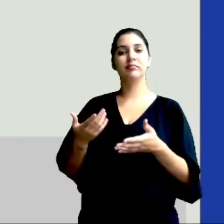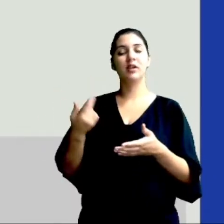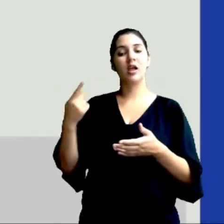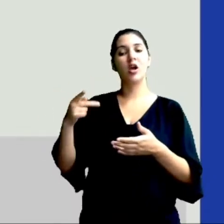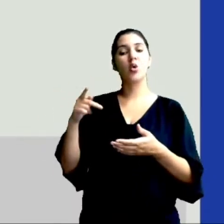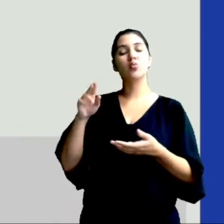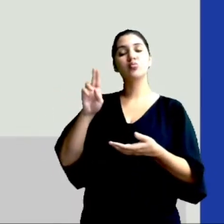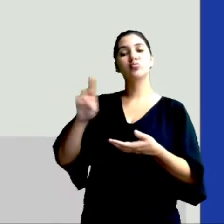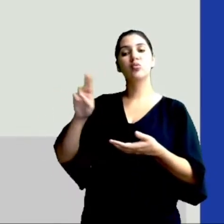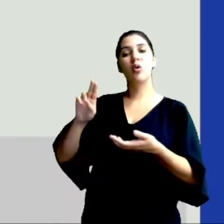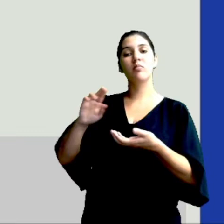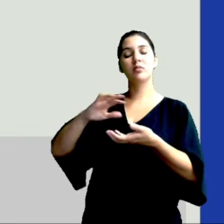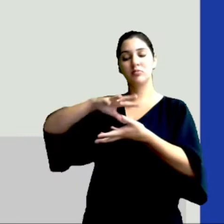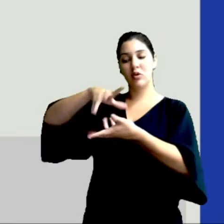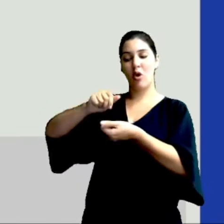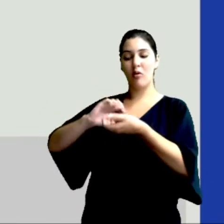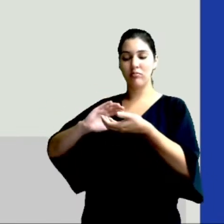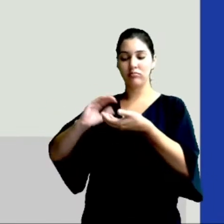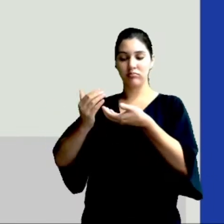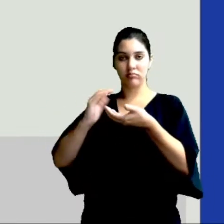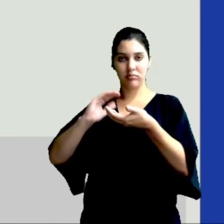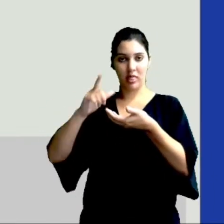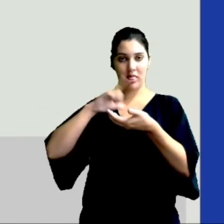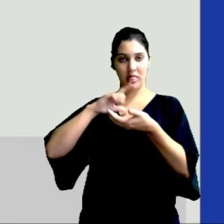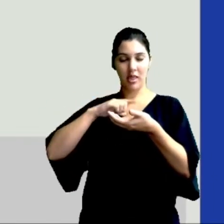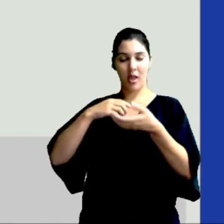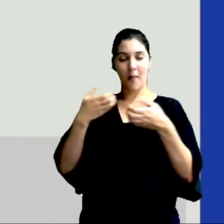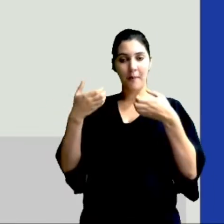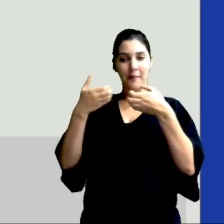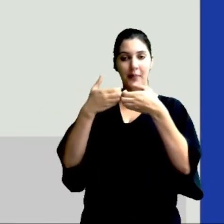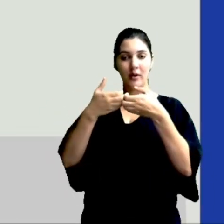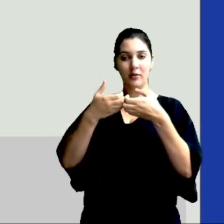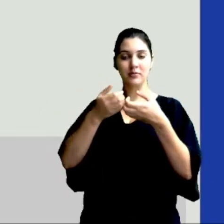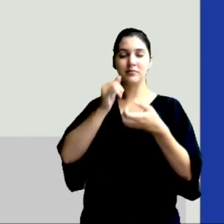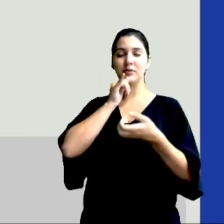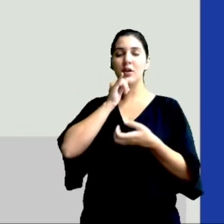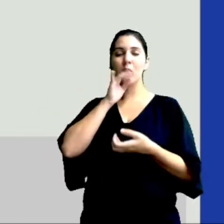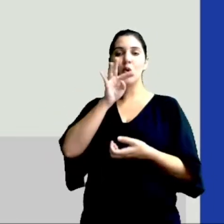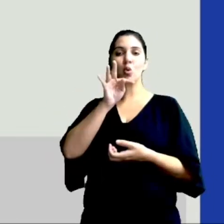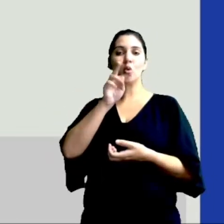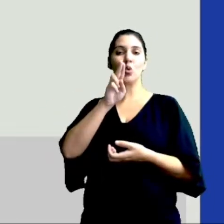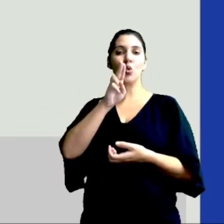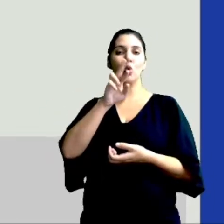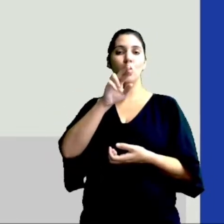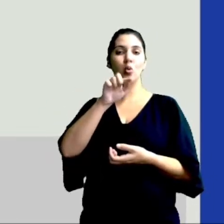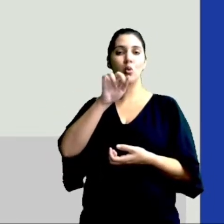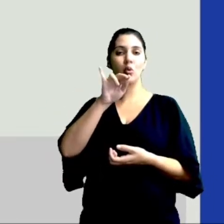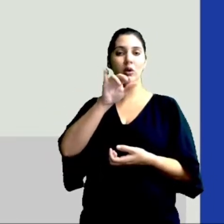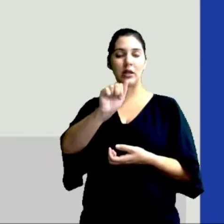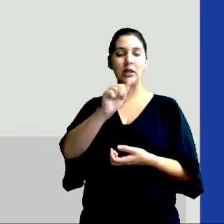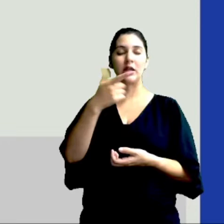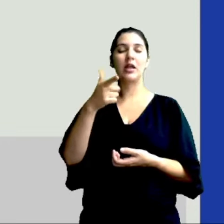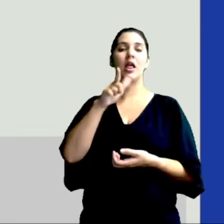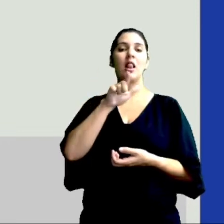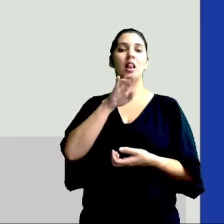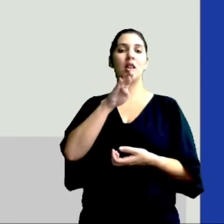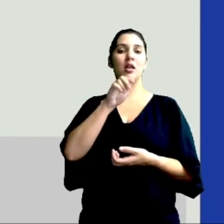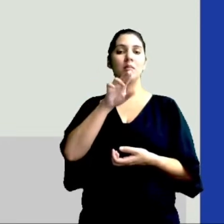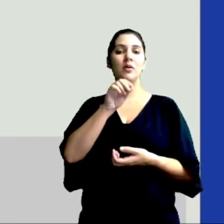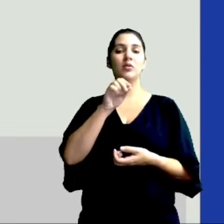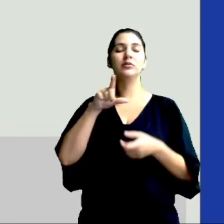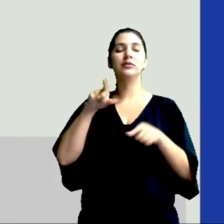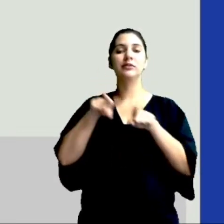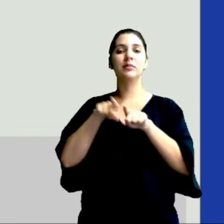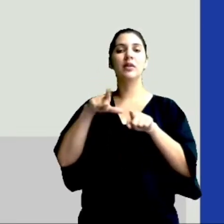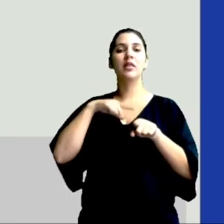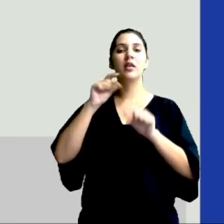eles chamaram de Oriente Médio. Porque tinha o Oriente Próximo, né, que é essa região da Turquia, né, do Líbano, e tinha o Extremo Oriente,